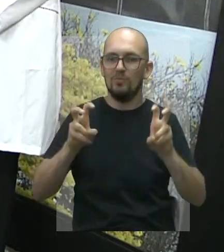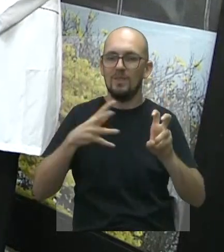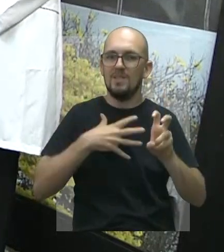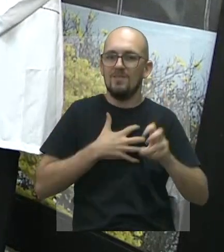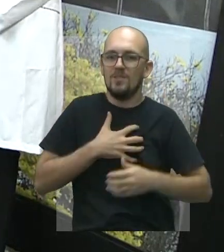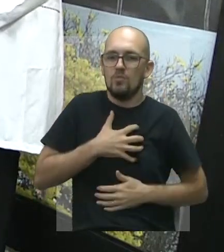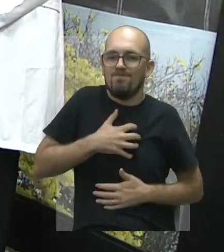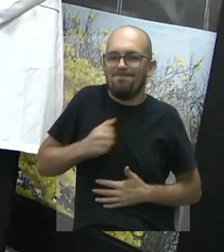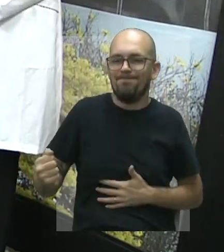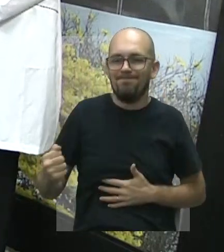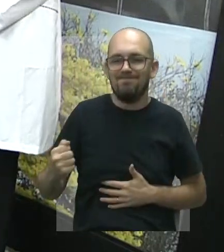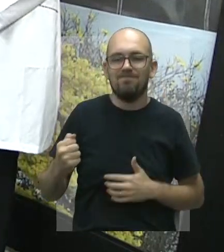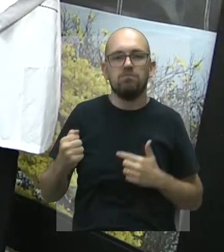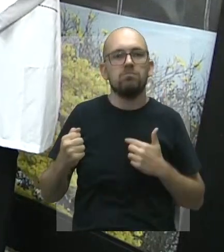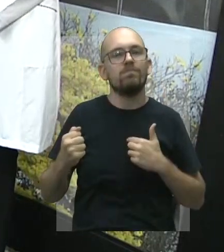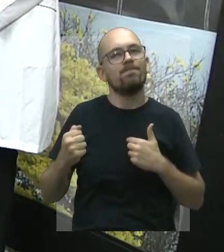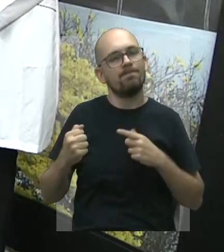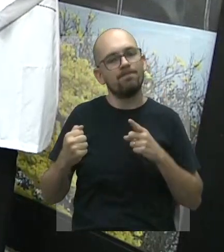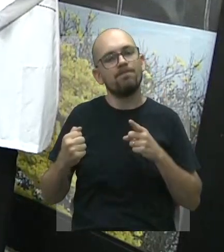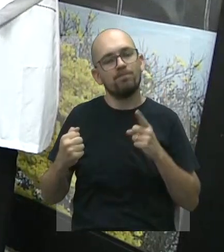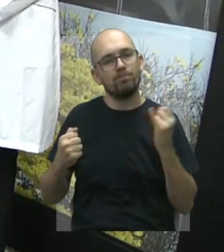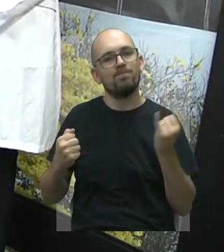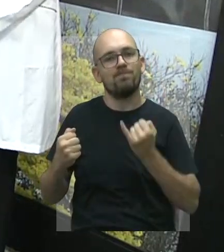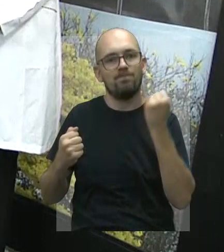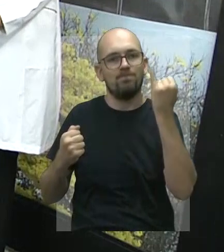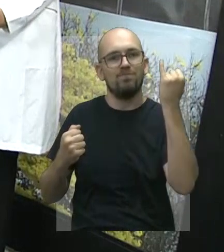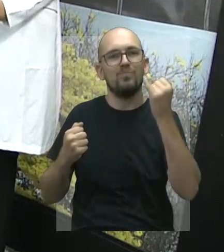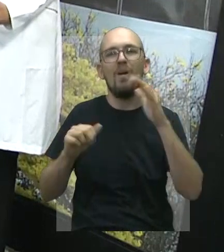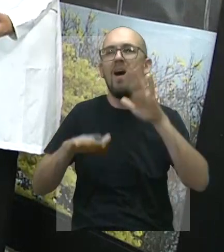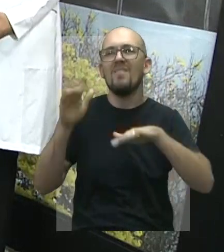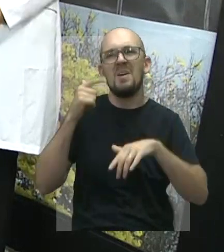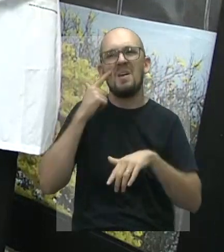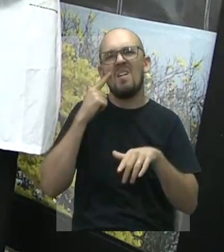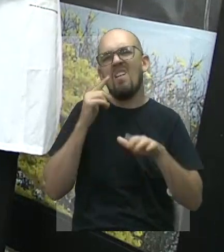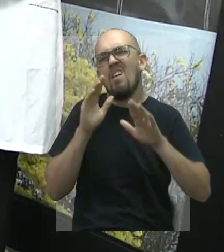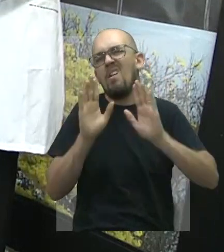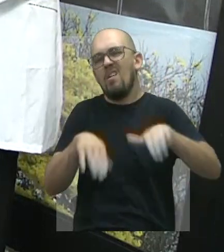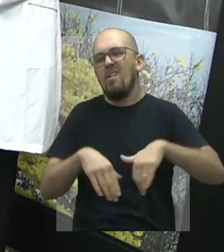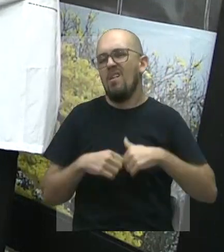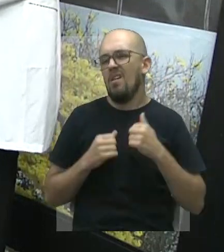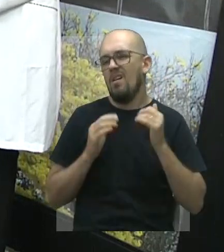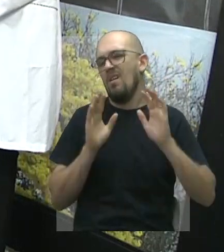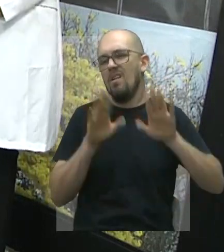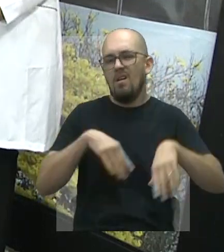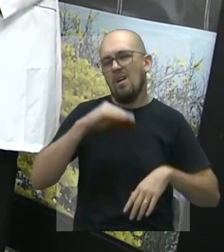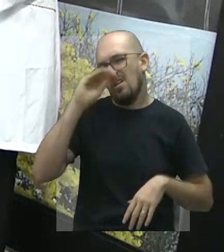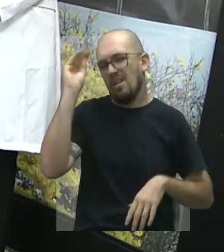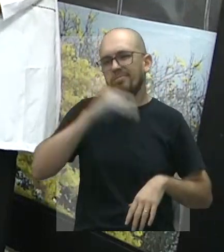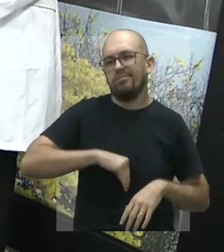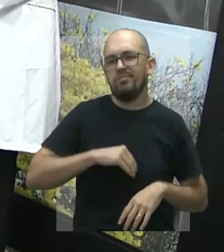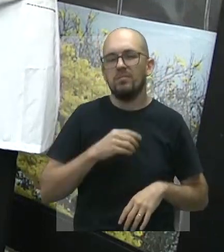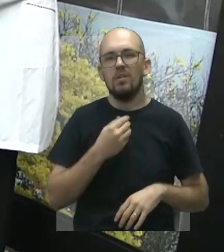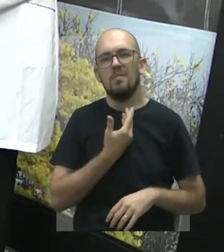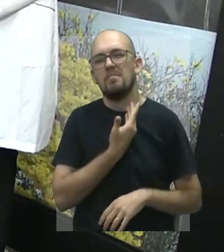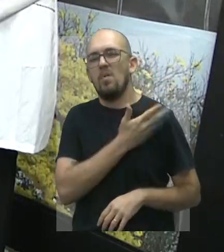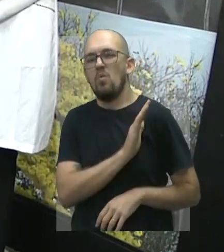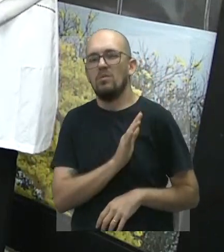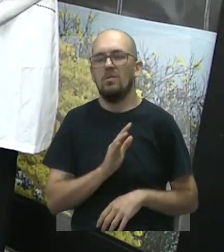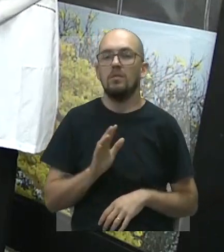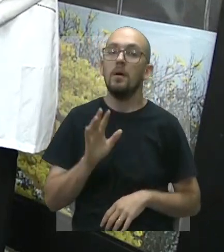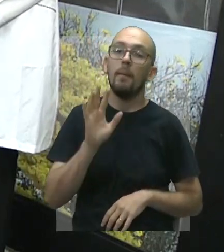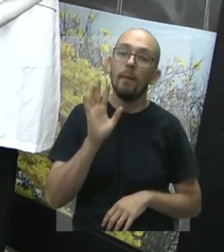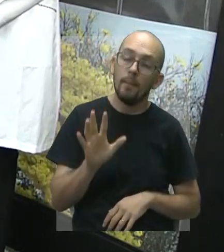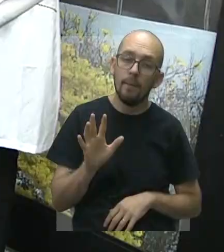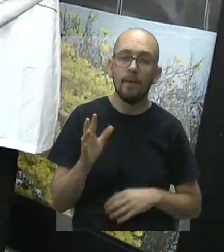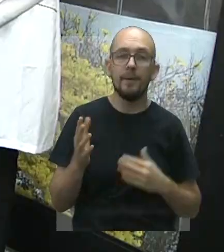tão, importante. É uma coisa que a gente pouco às vezes fala por uma questão de preconceito, às vezes, Mas